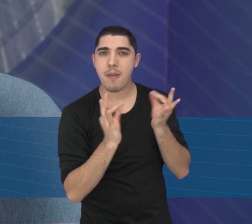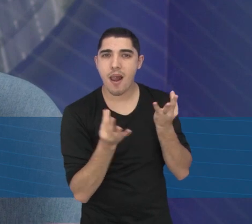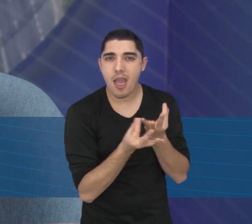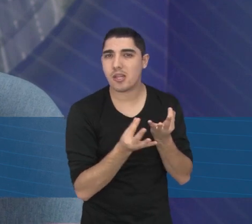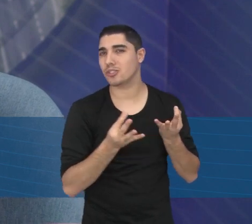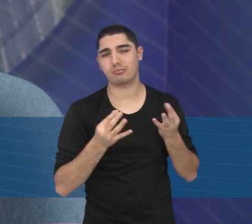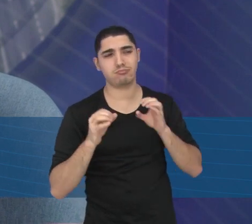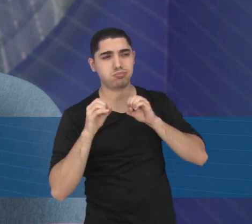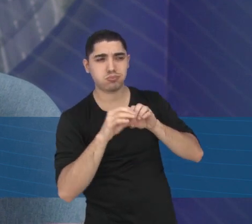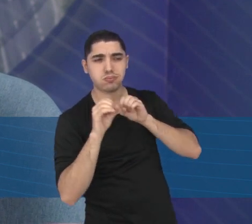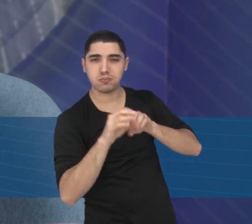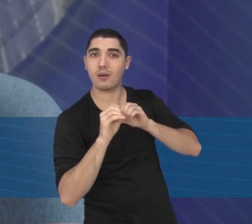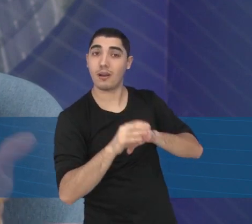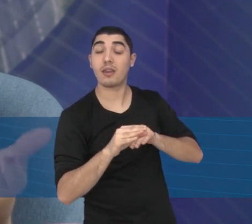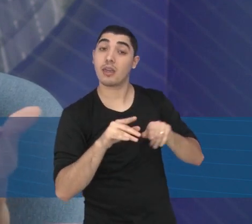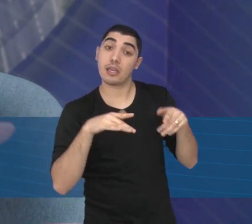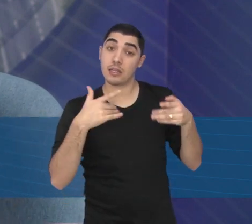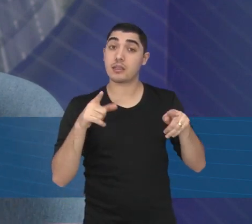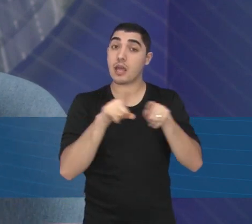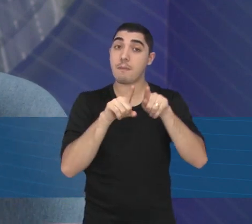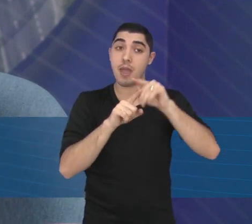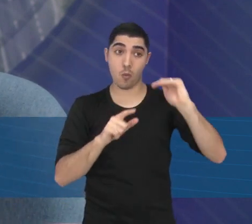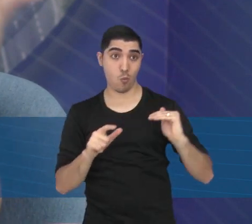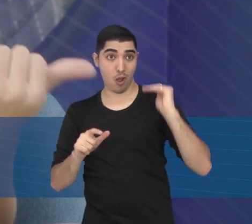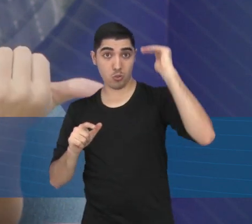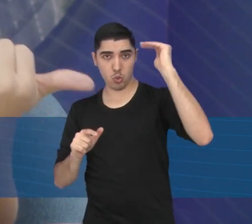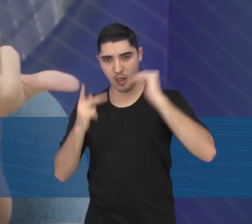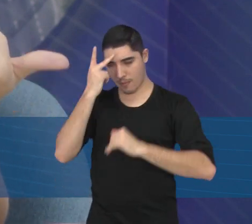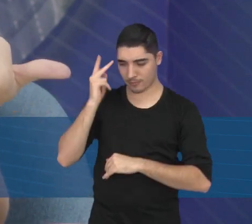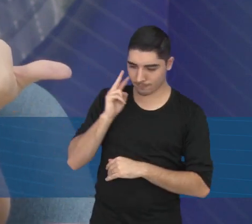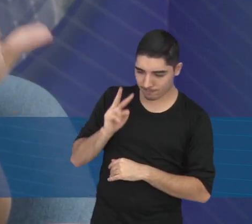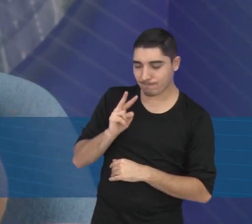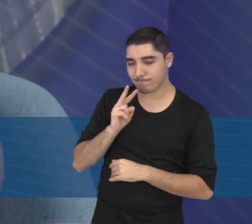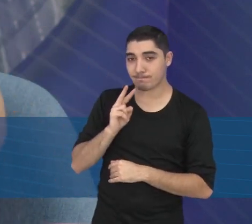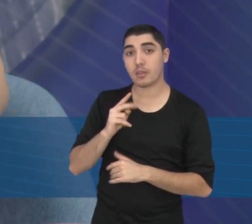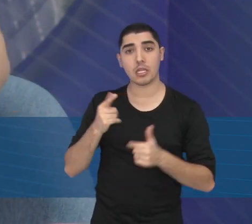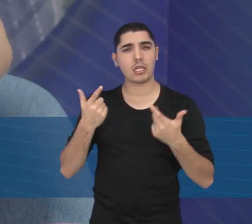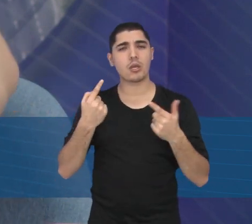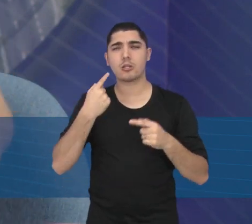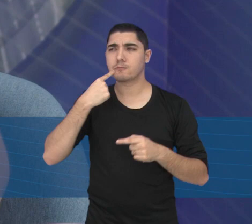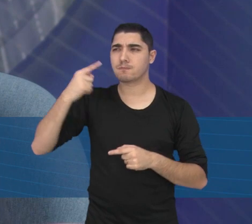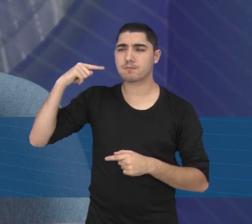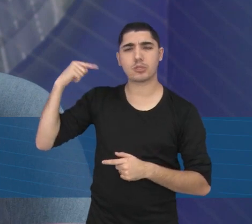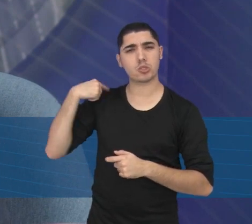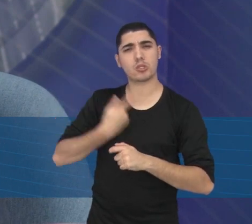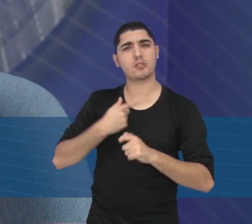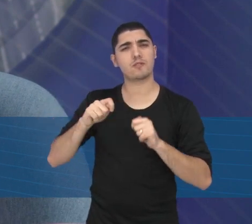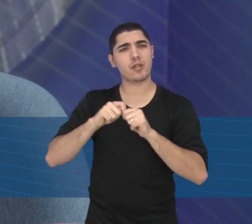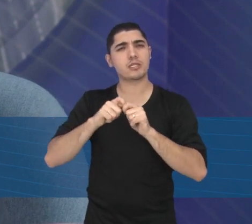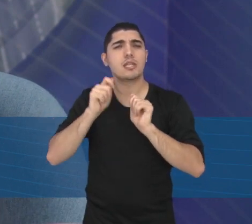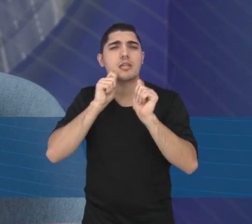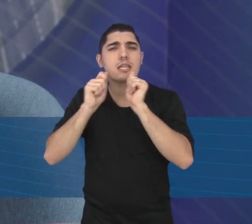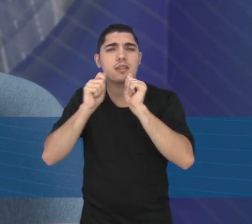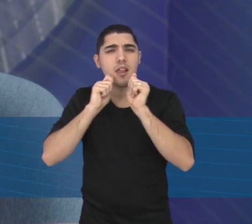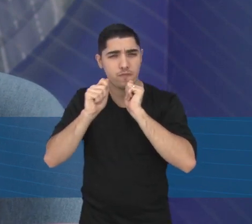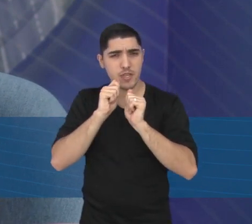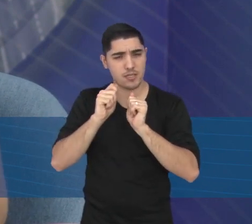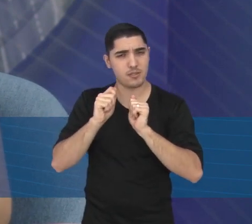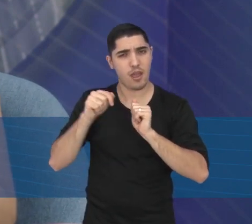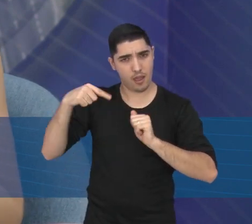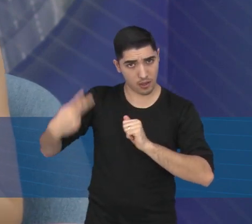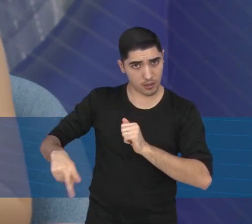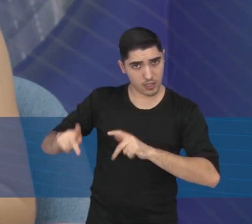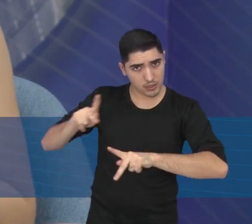núcleo de apoio, e aí também para os adultos, eu destaco recentemente, quando a gente fez matéria no Ecopev aqui de São José dos Campos, eles